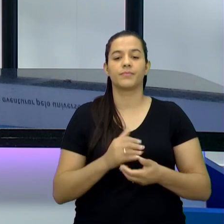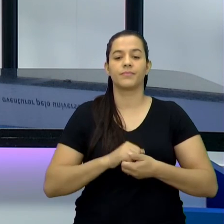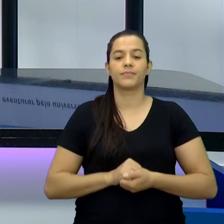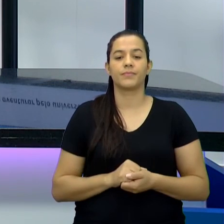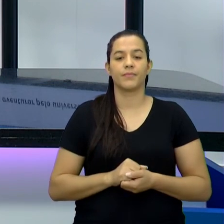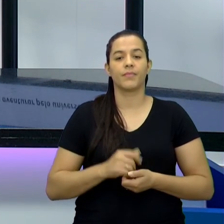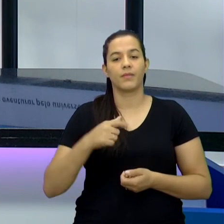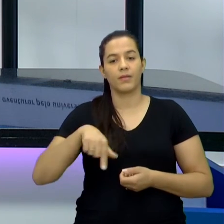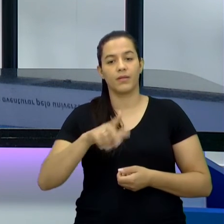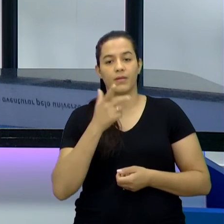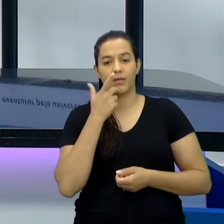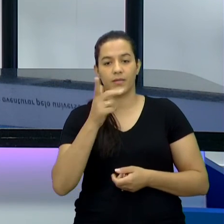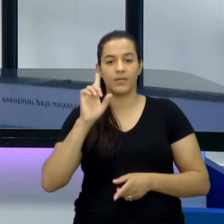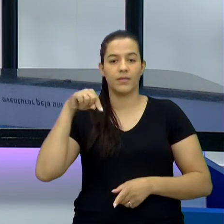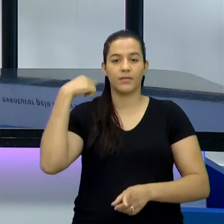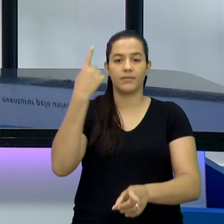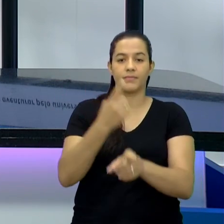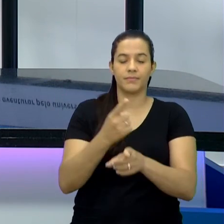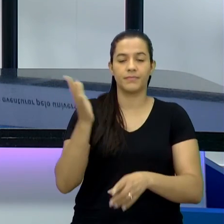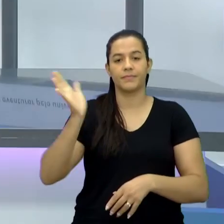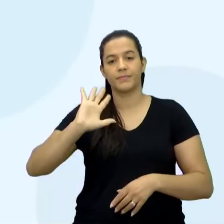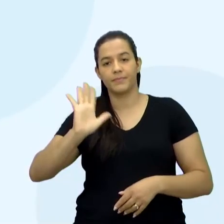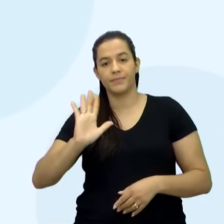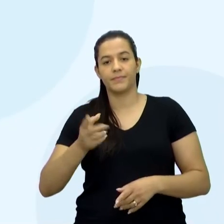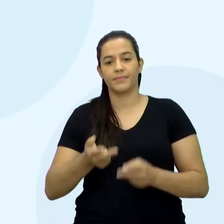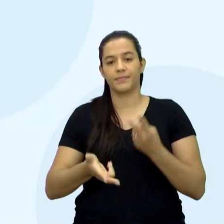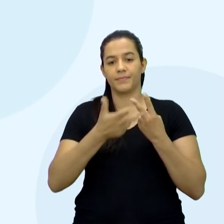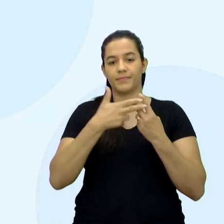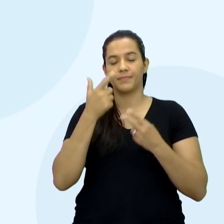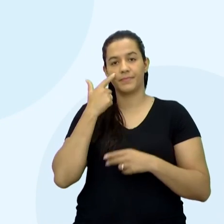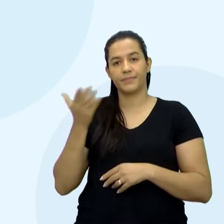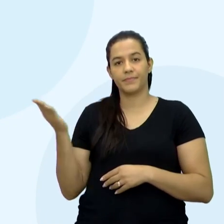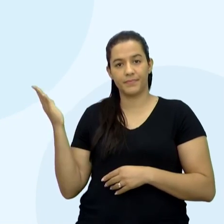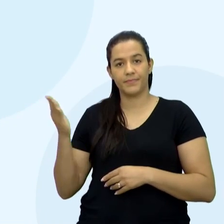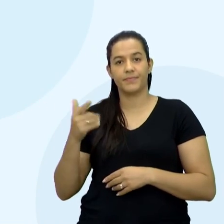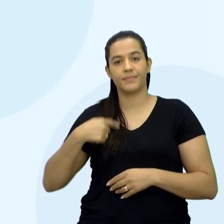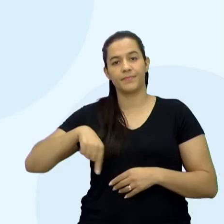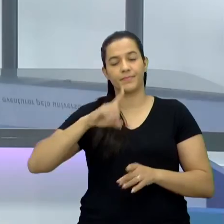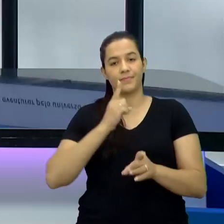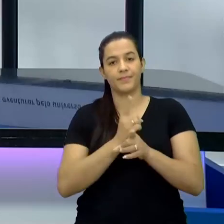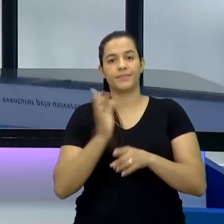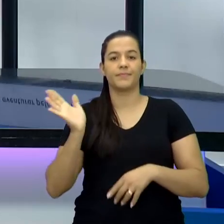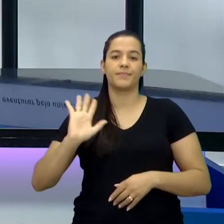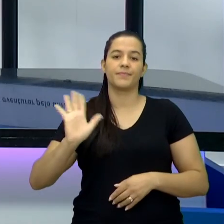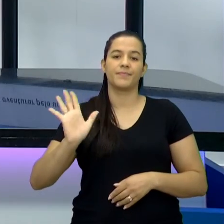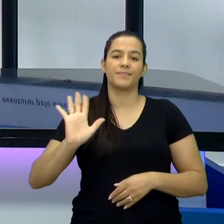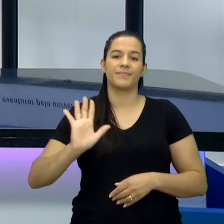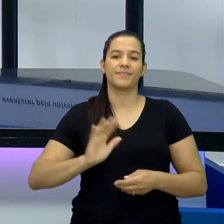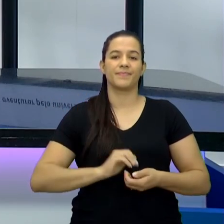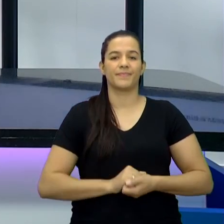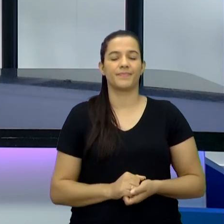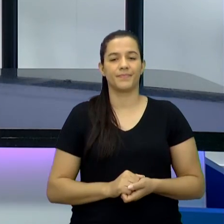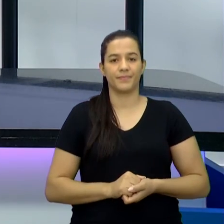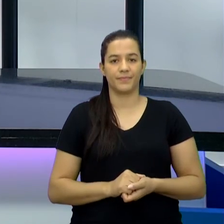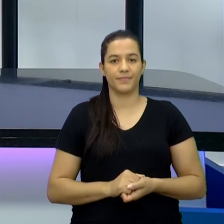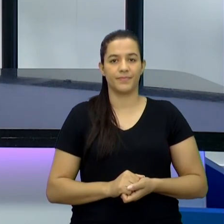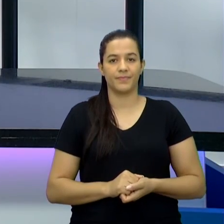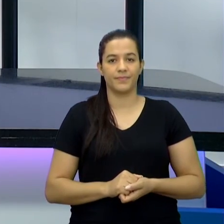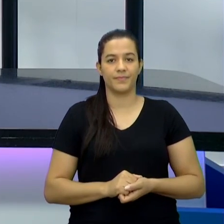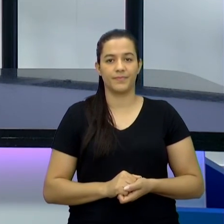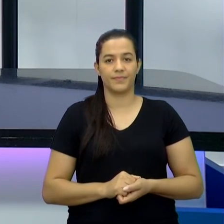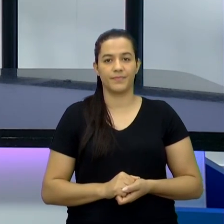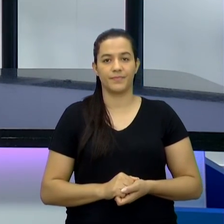E falo pra vocês, até a próxima aula. Se liga na mídia, fiquem comigo. Até a próxima. Tchau, gente.